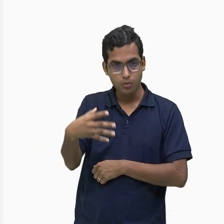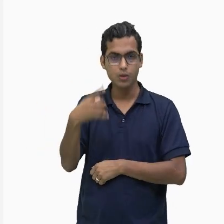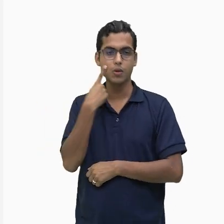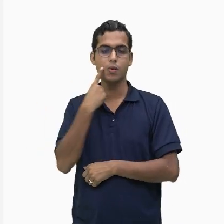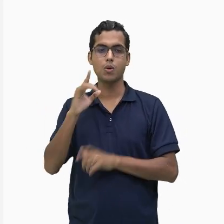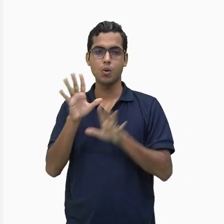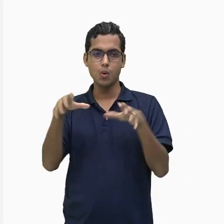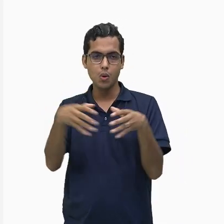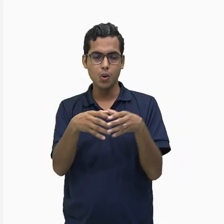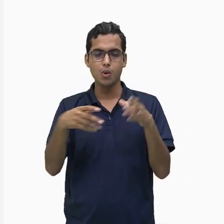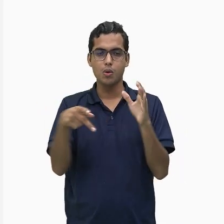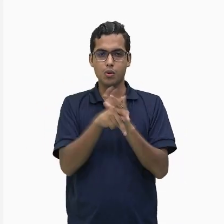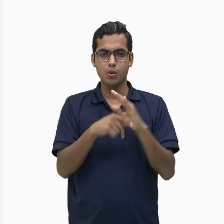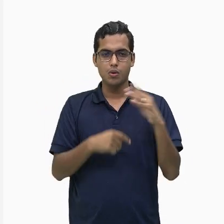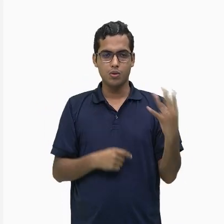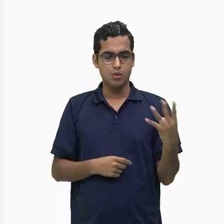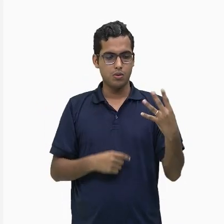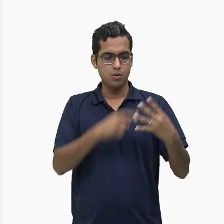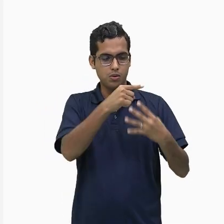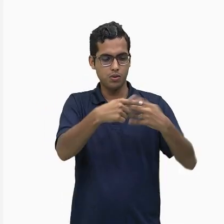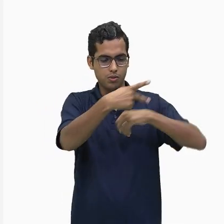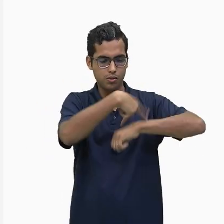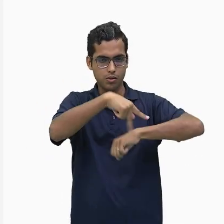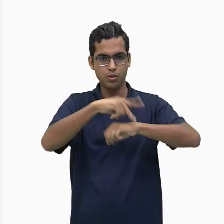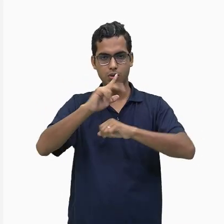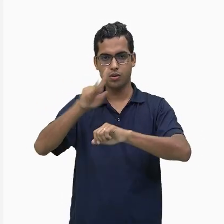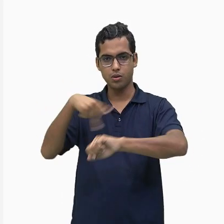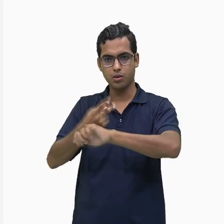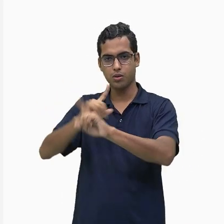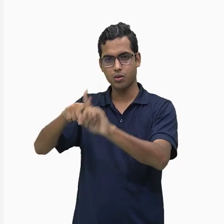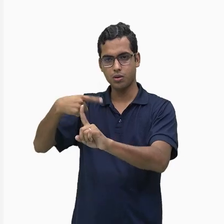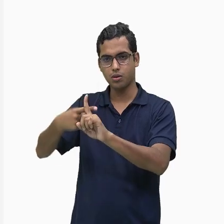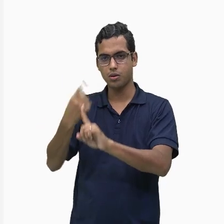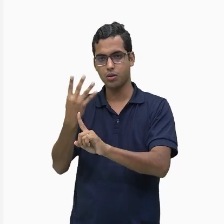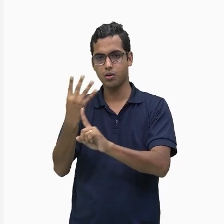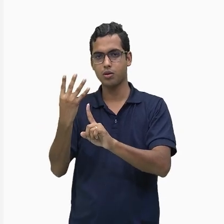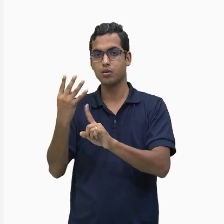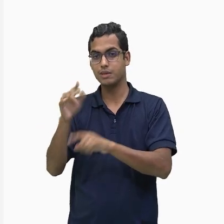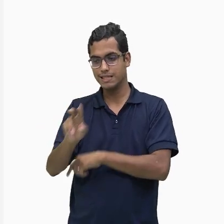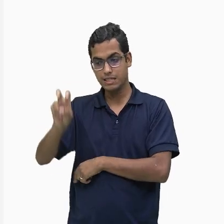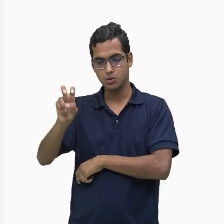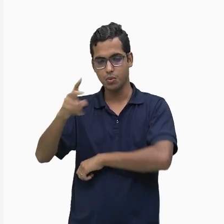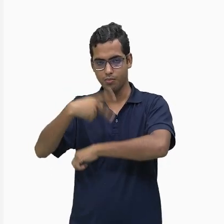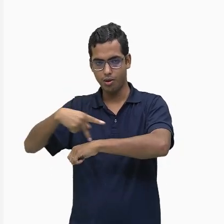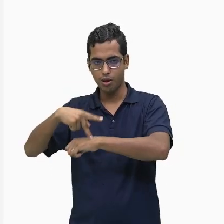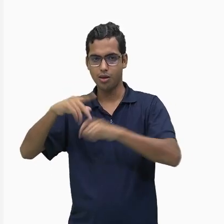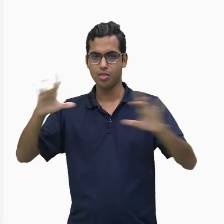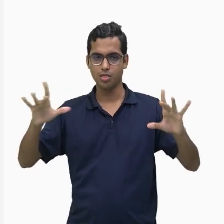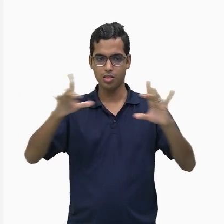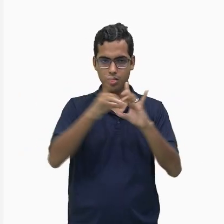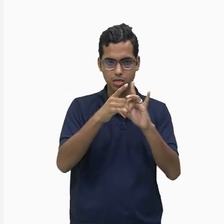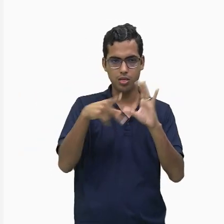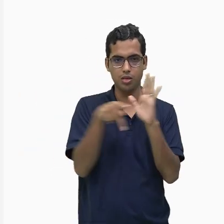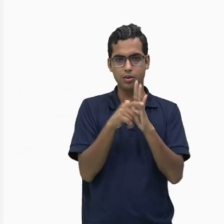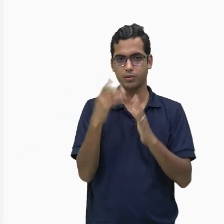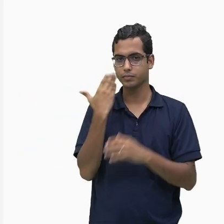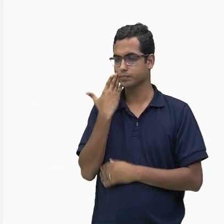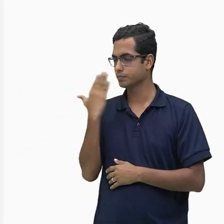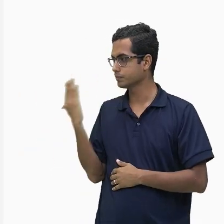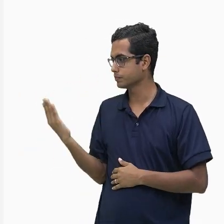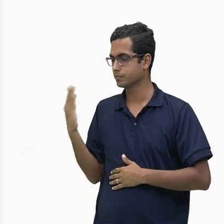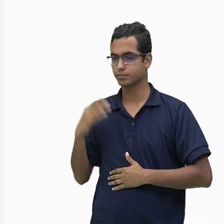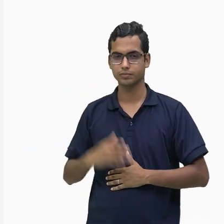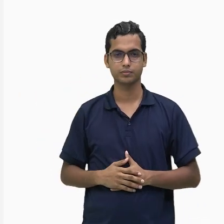partir da década de 1990, e foram chamados de tigres asiáticos da